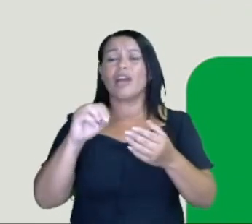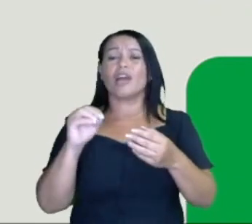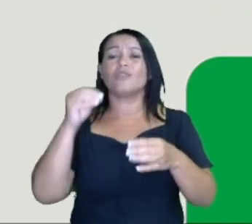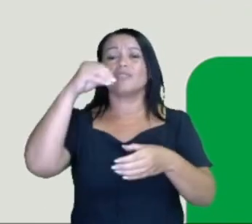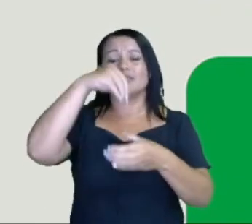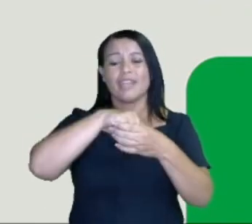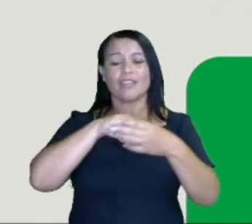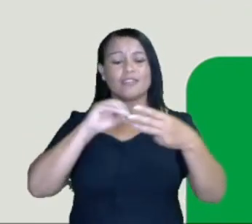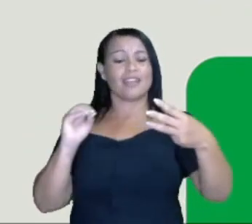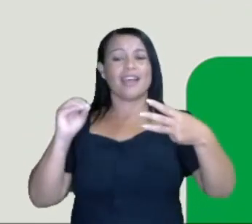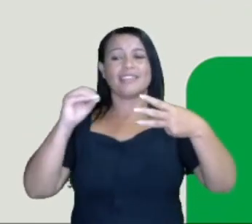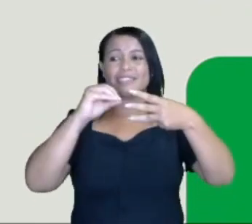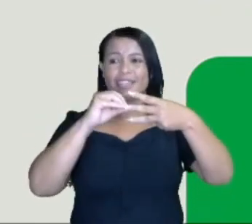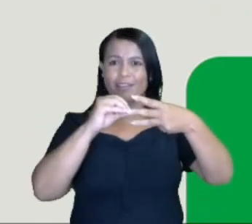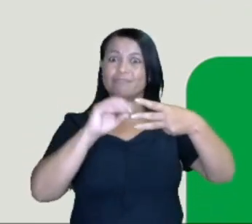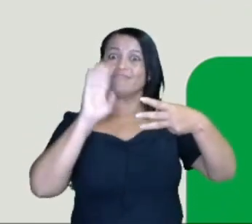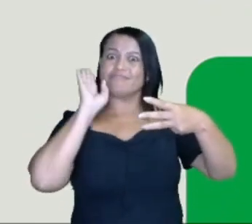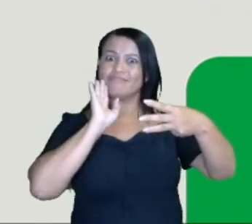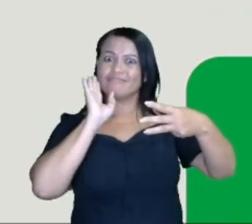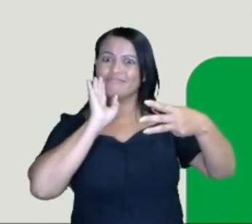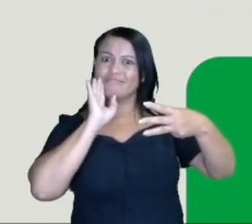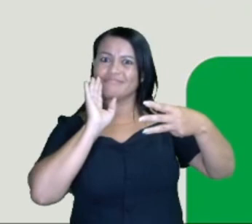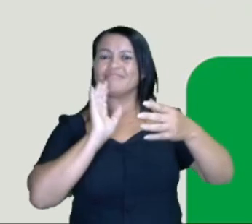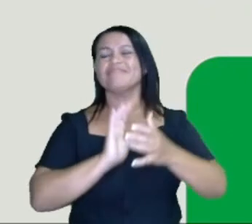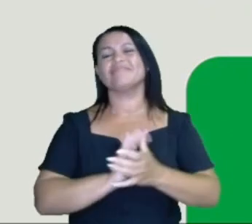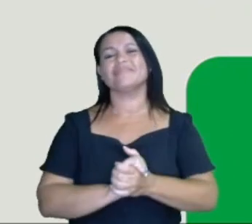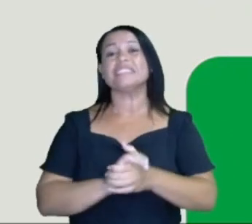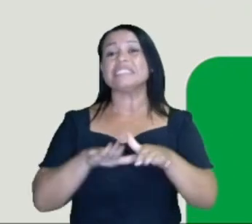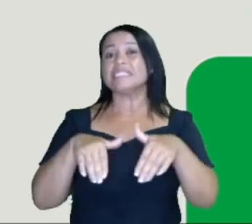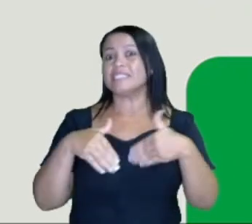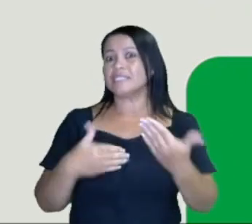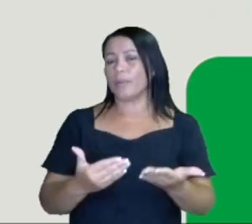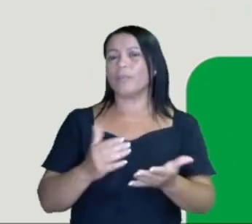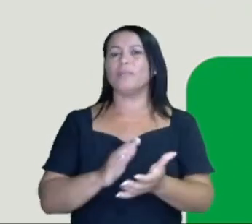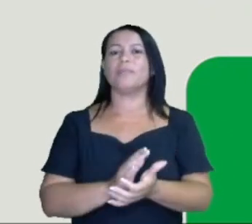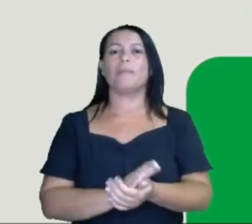célula. Não é legal? Então, gente,